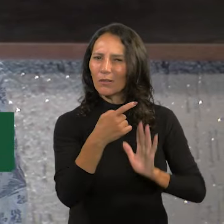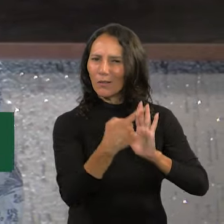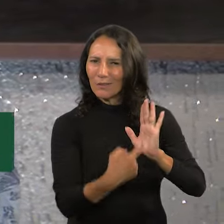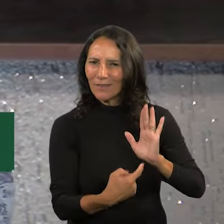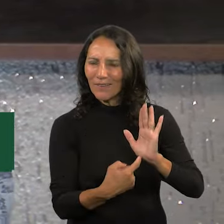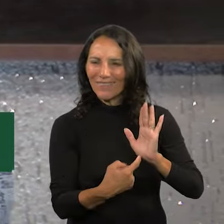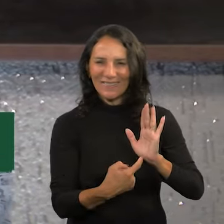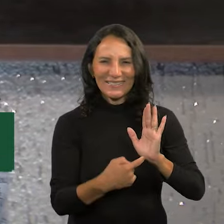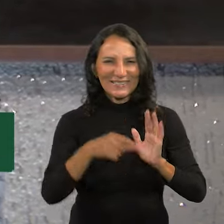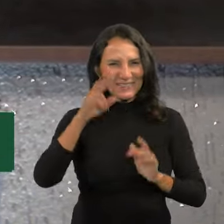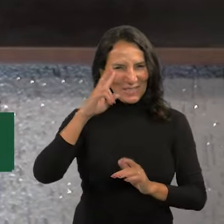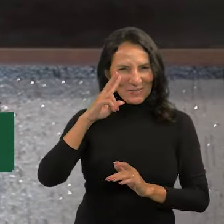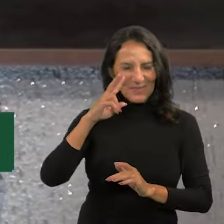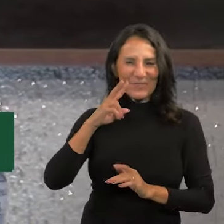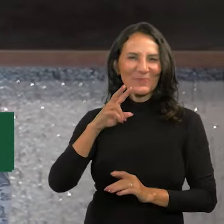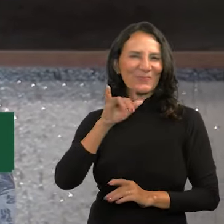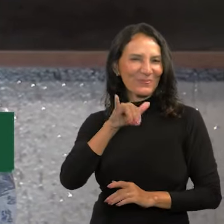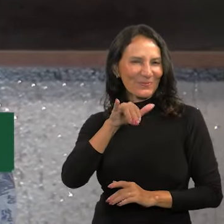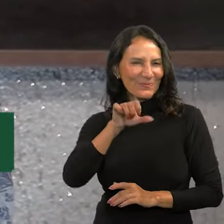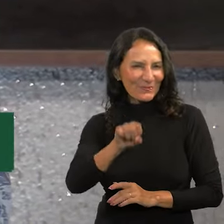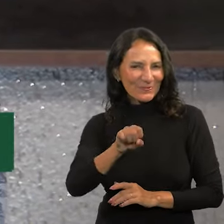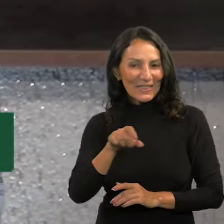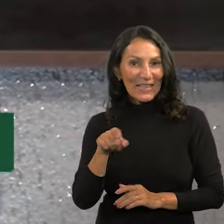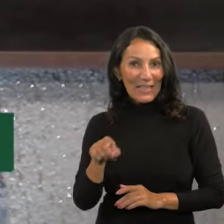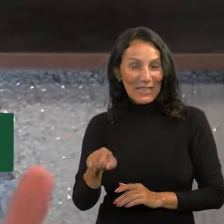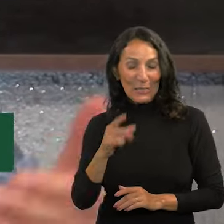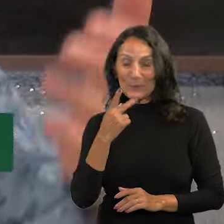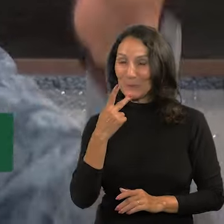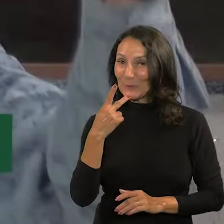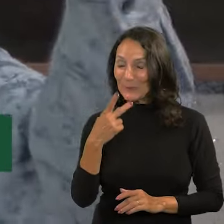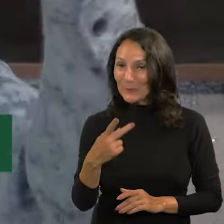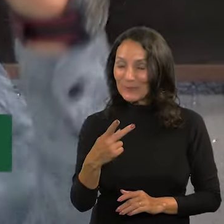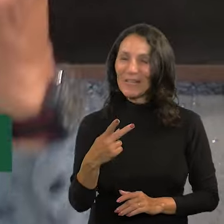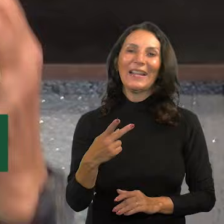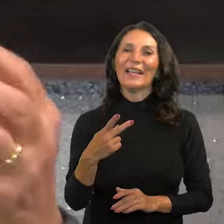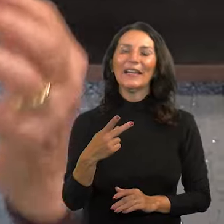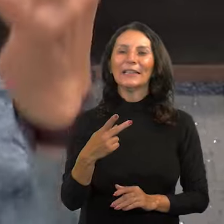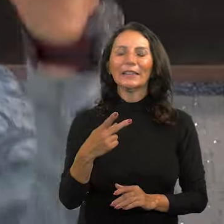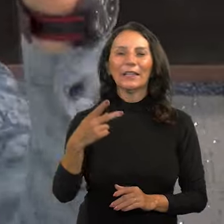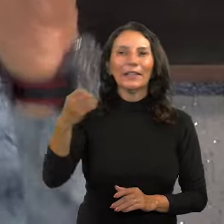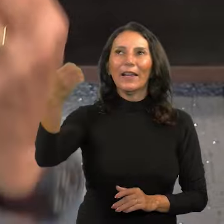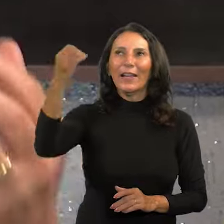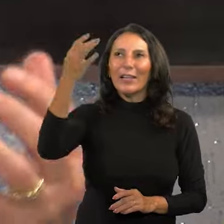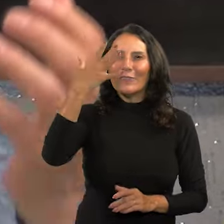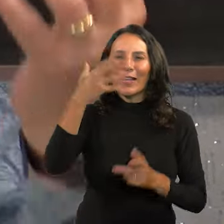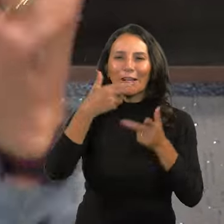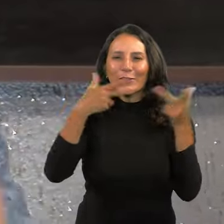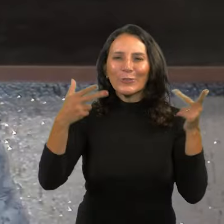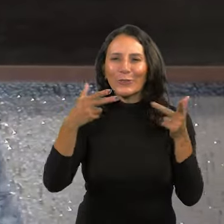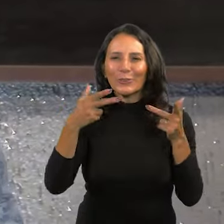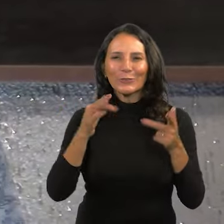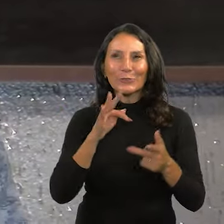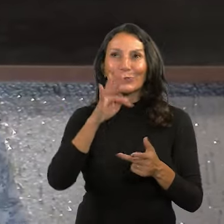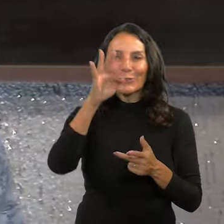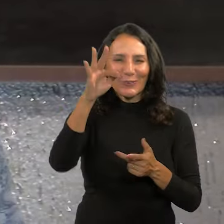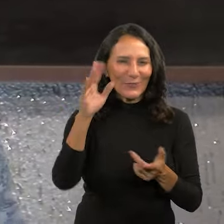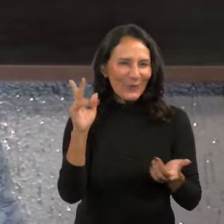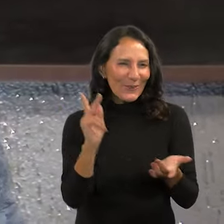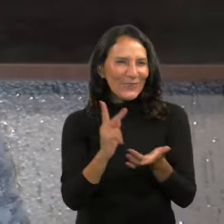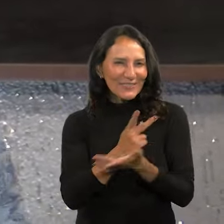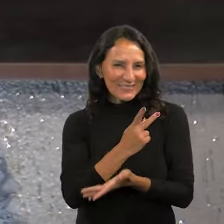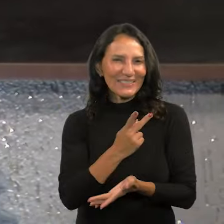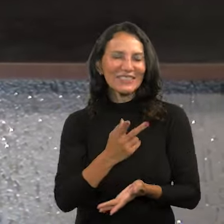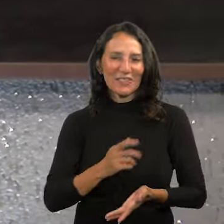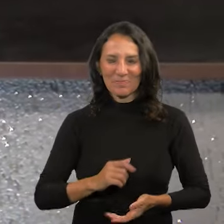era o profeta messiânico. Isaías era o profeta que trazia o futuro para perto de cada um